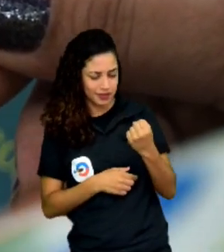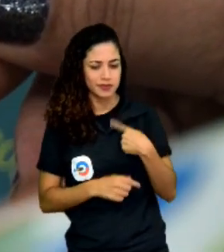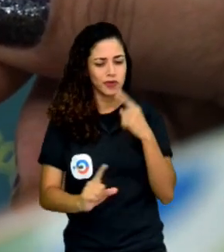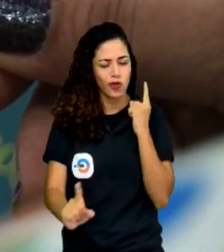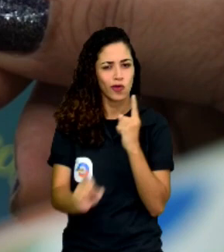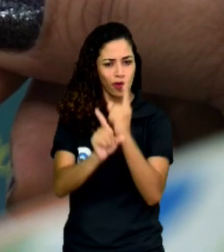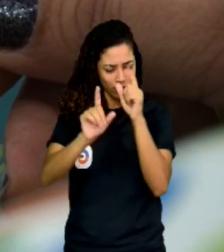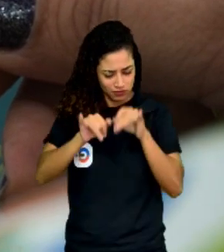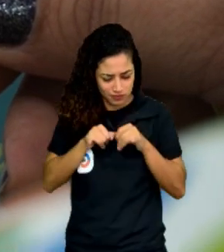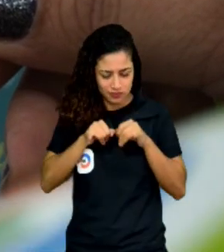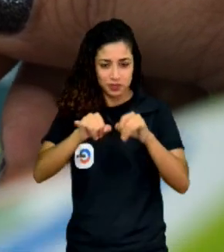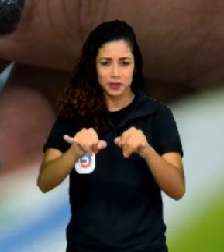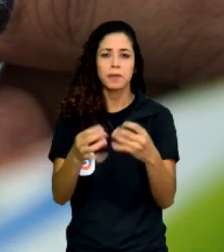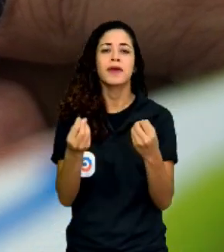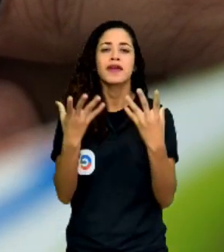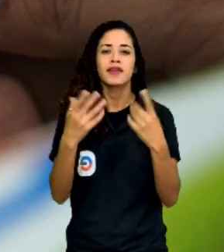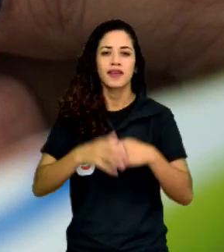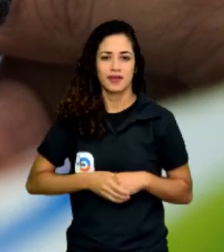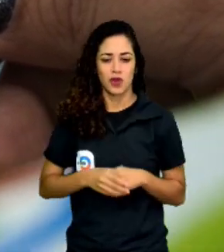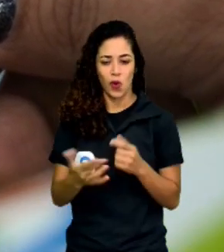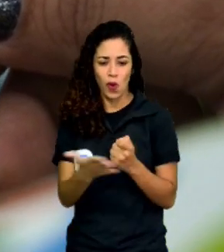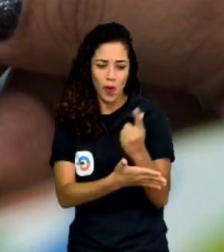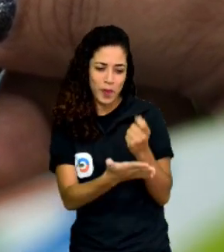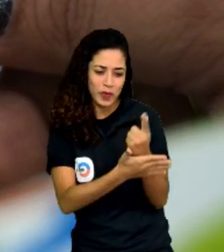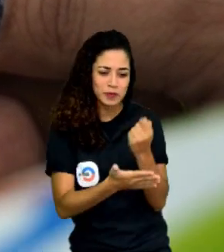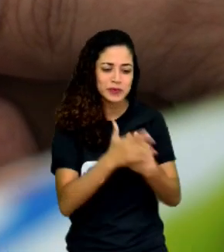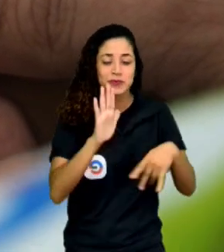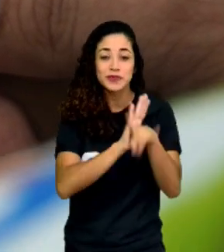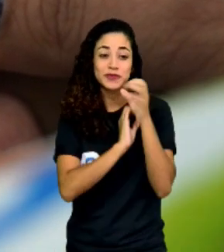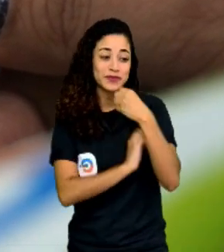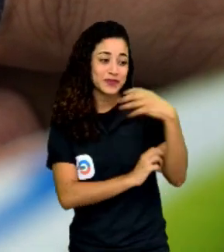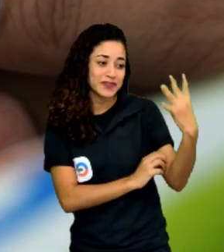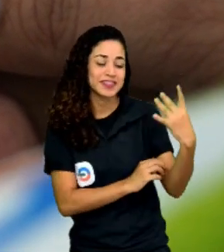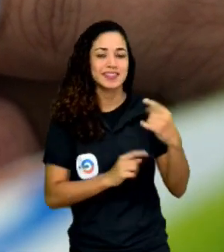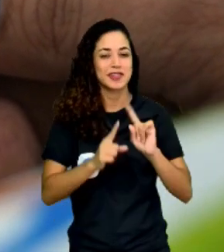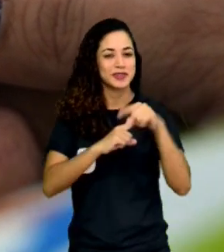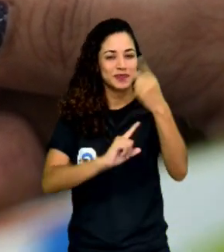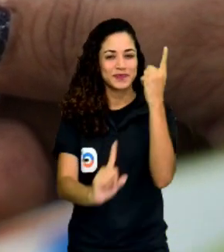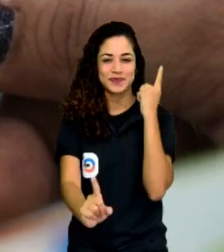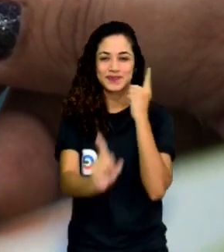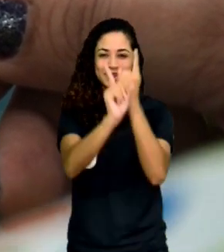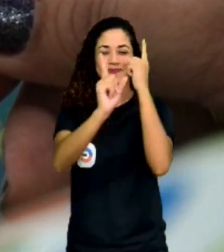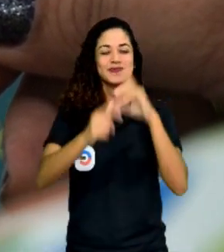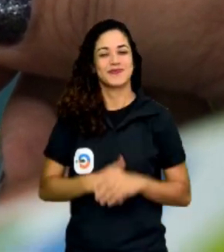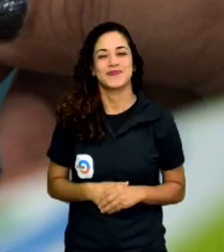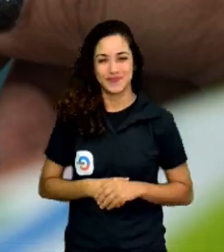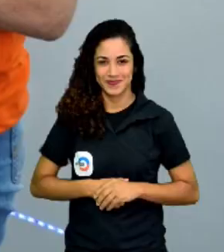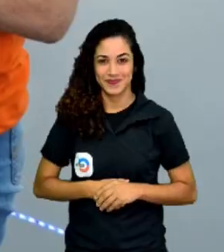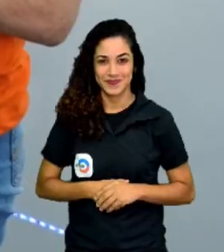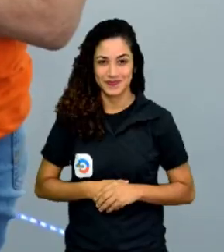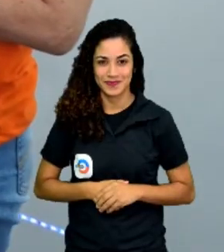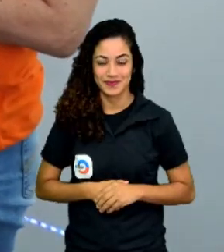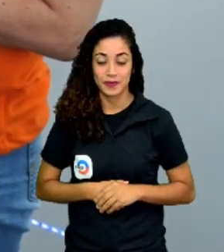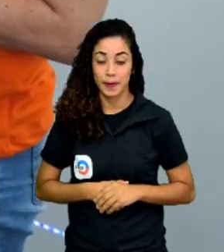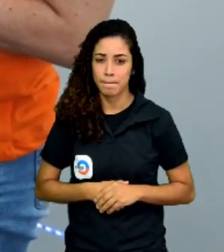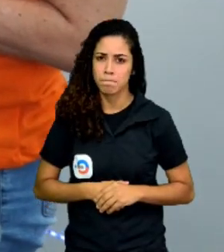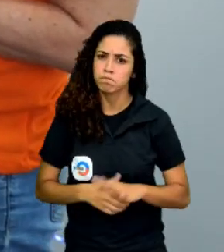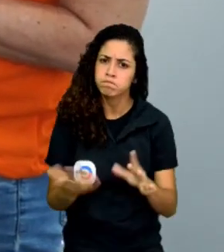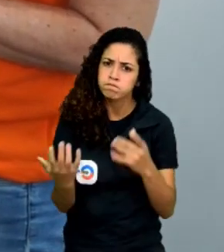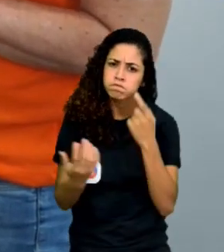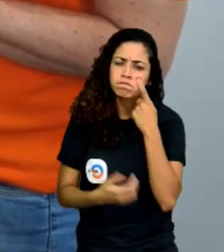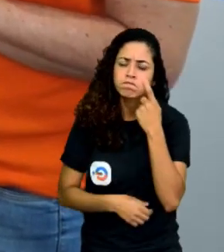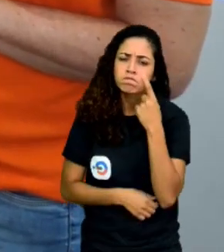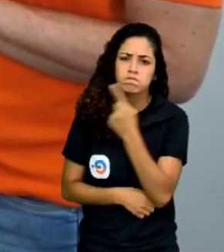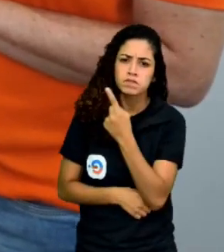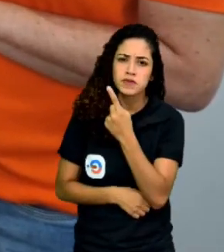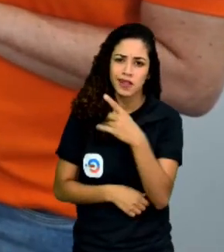supermercado para fazer a feira da viagem. Até mais tarde, professora Casey. Olha aí.